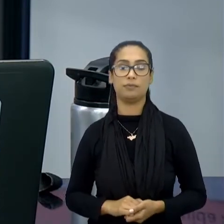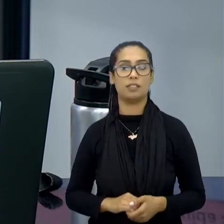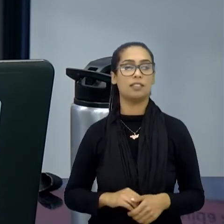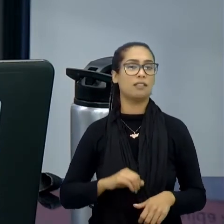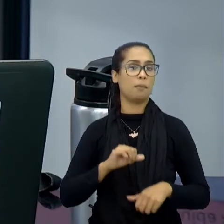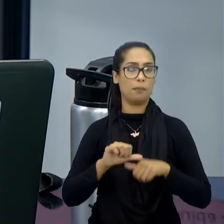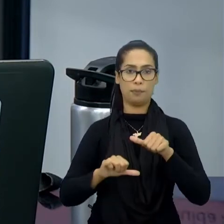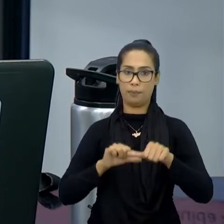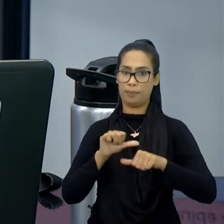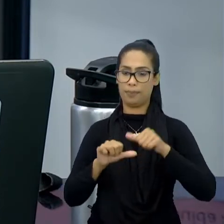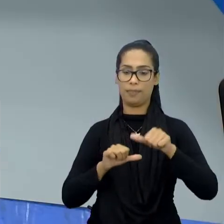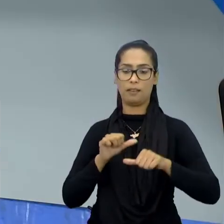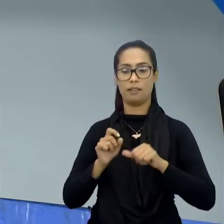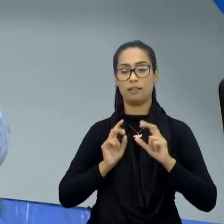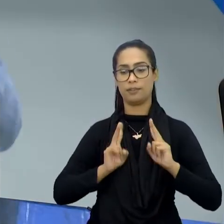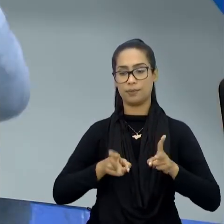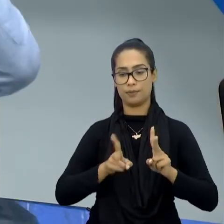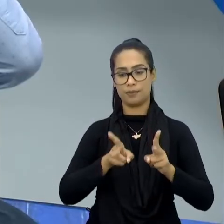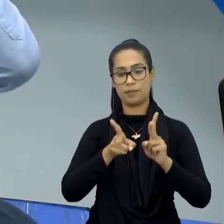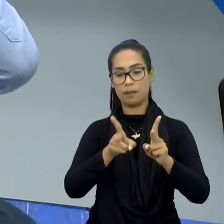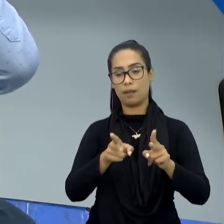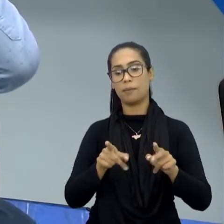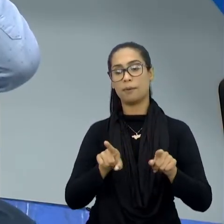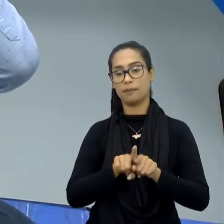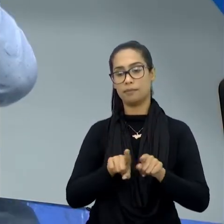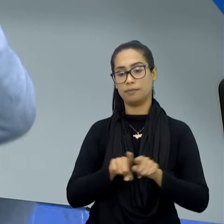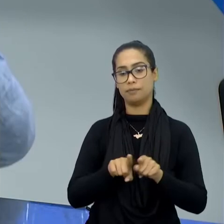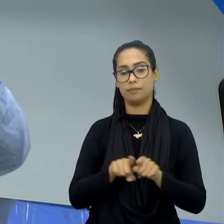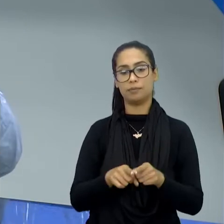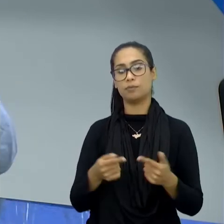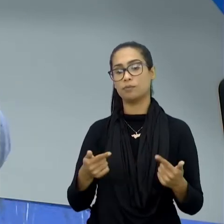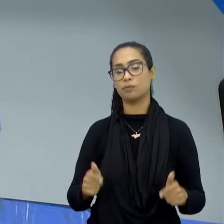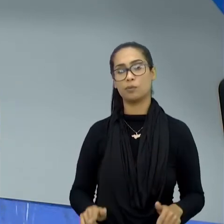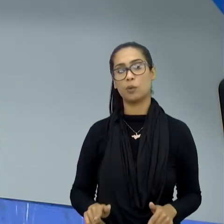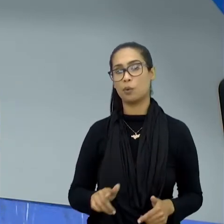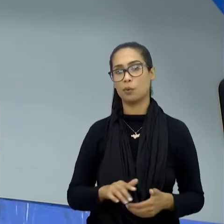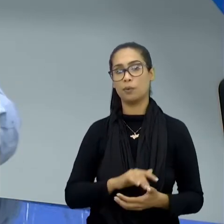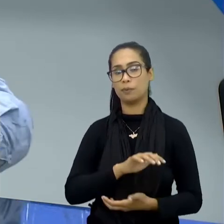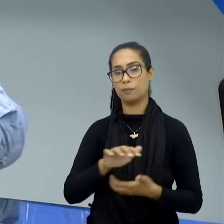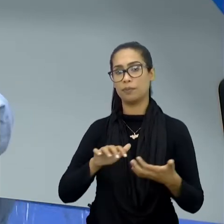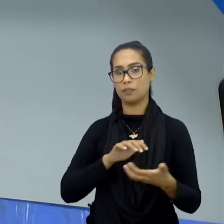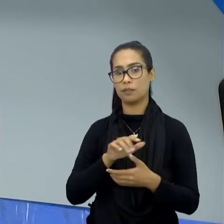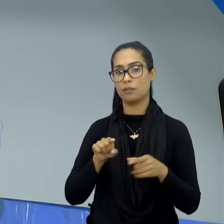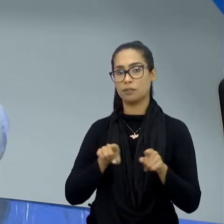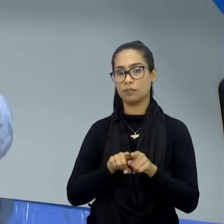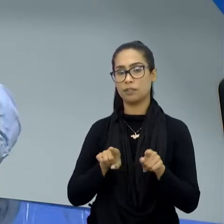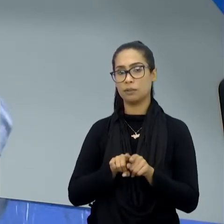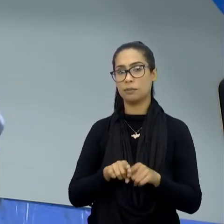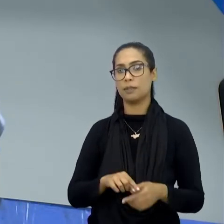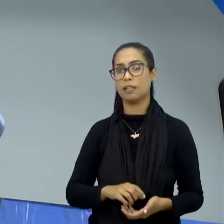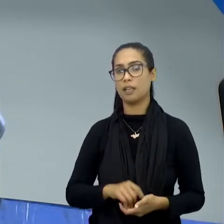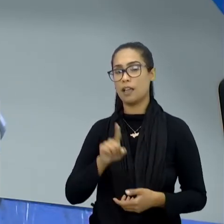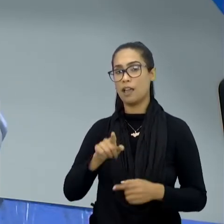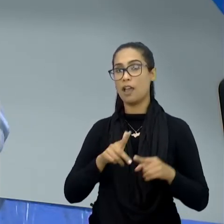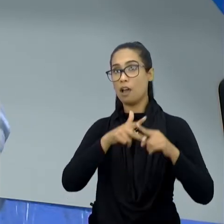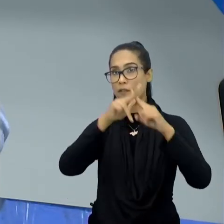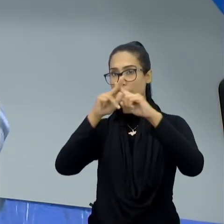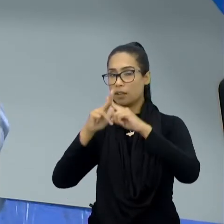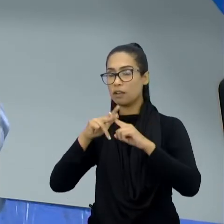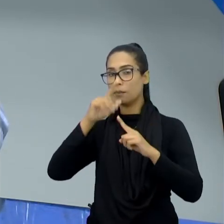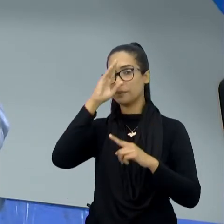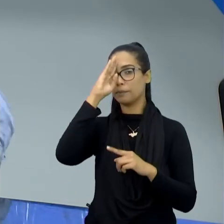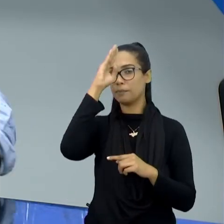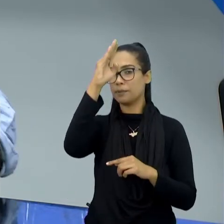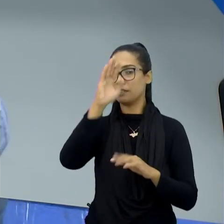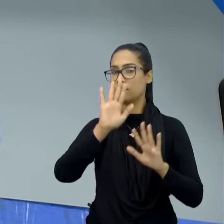movendo, né? E a segunda coisa é que, quando ele fala que a revolução, na verdade, é o motor dessa história,